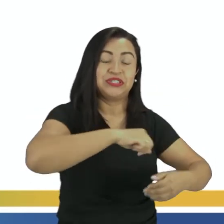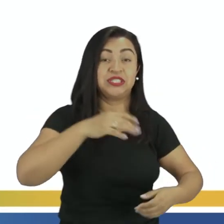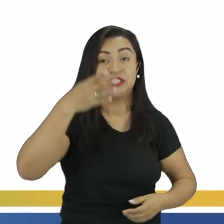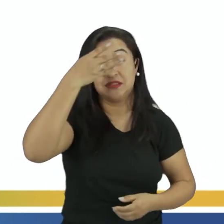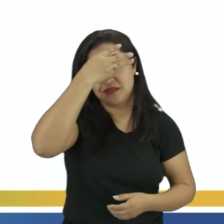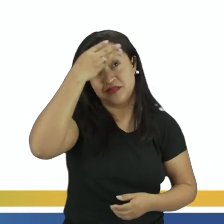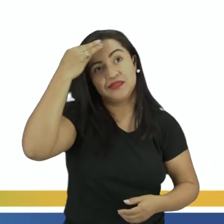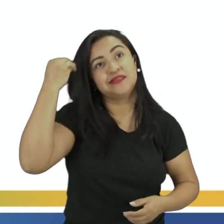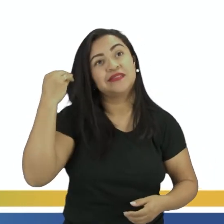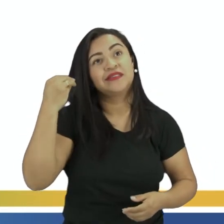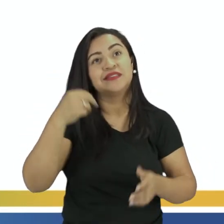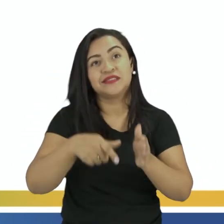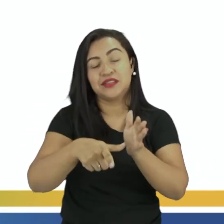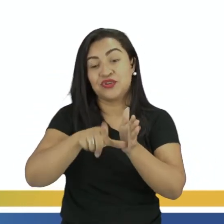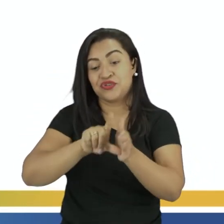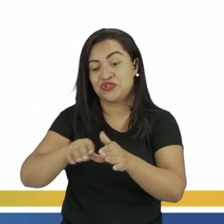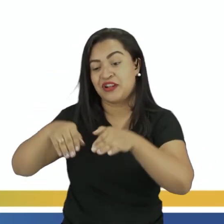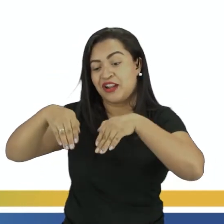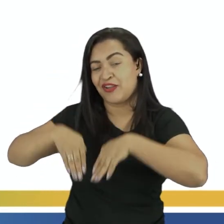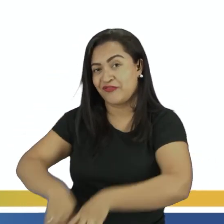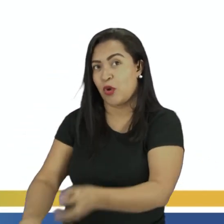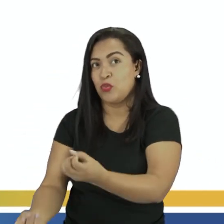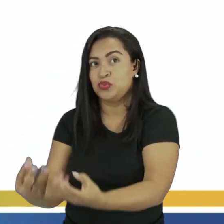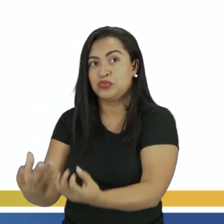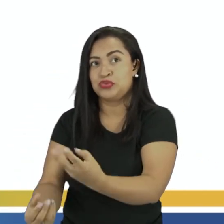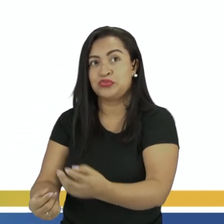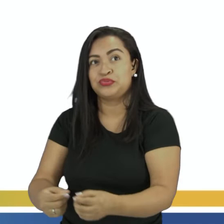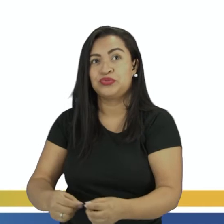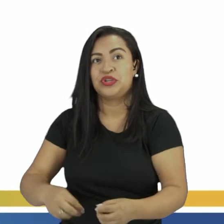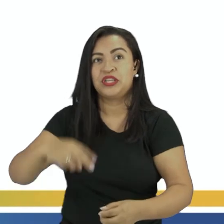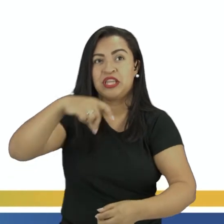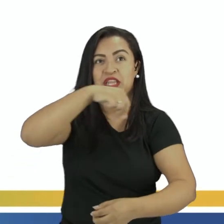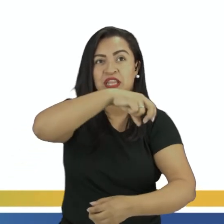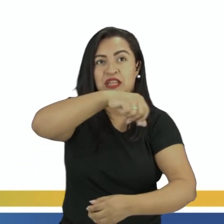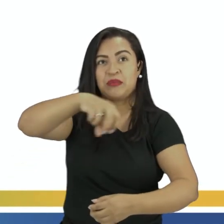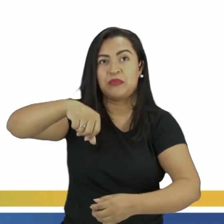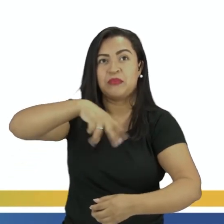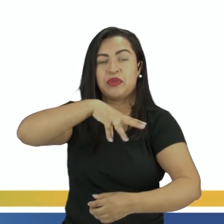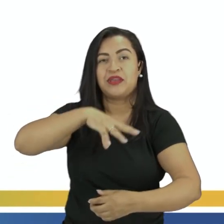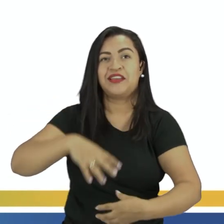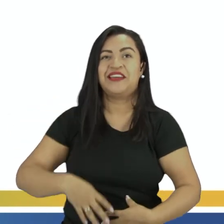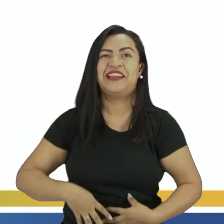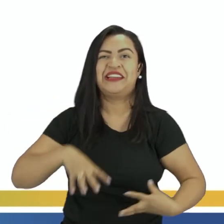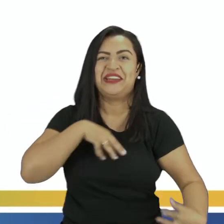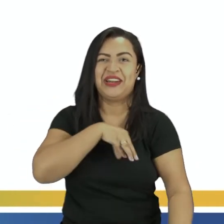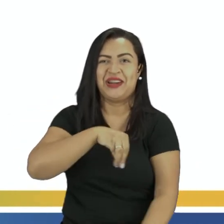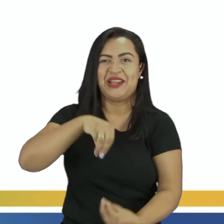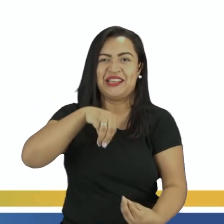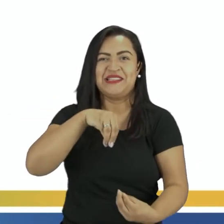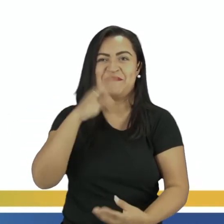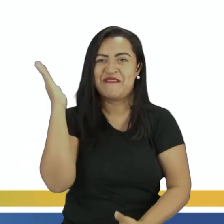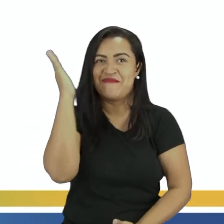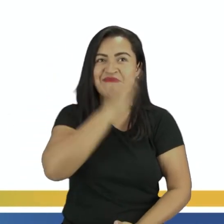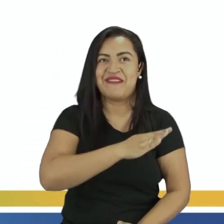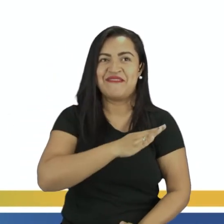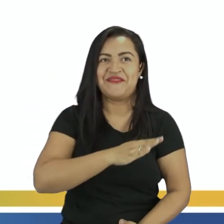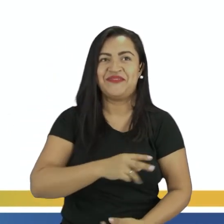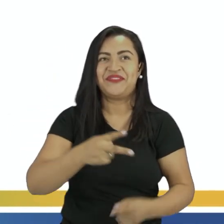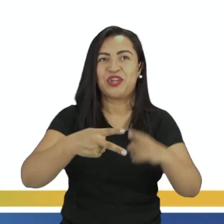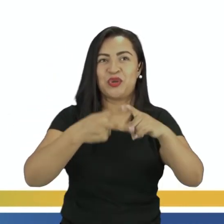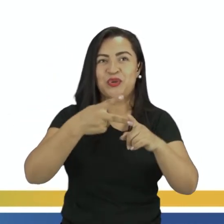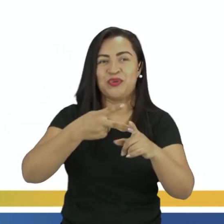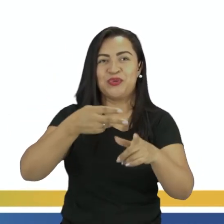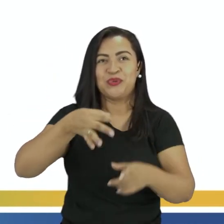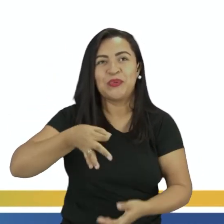esqueça, antes de levar ao forno, temperar com essência de espírito de porco, 2 xícaras de